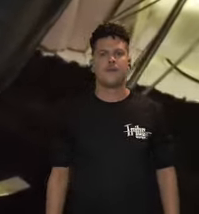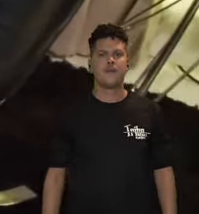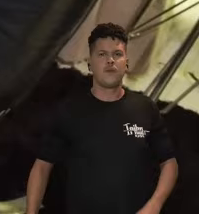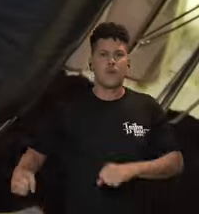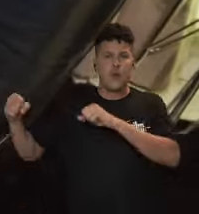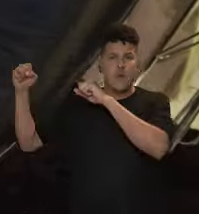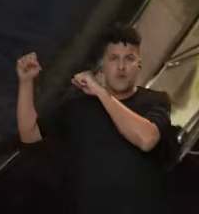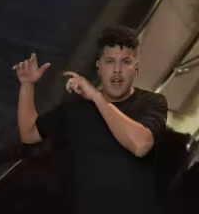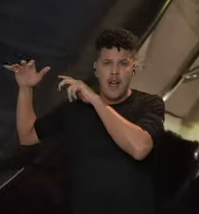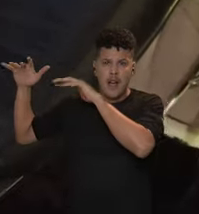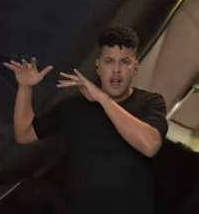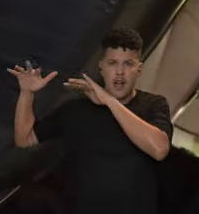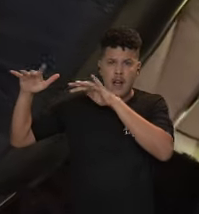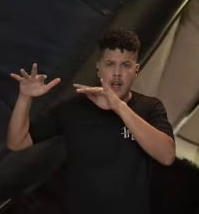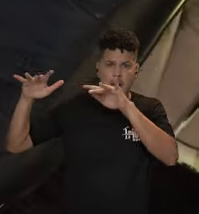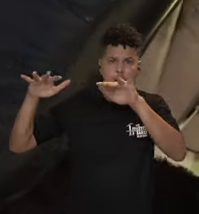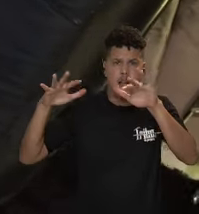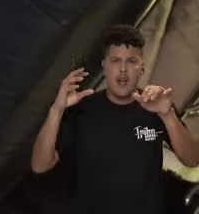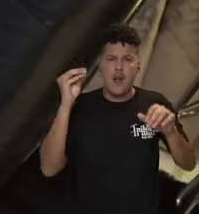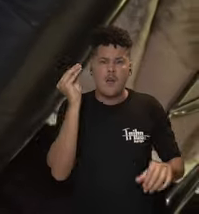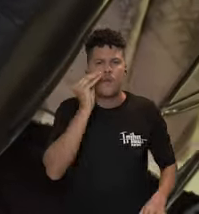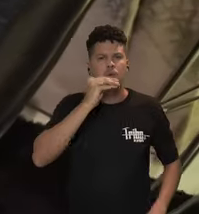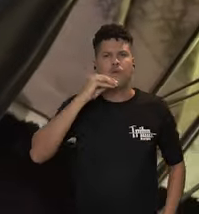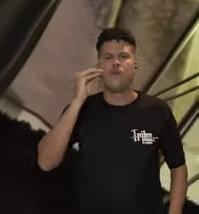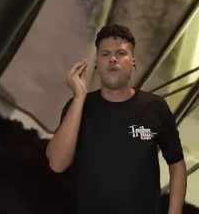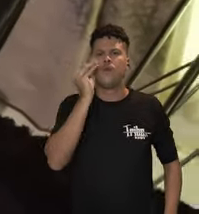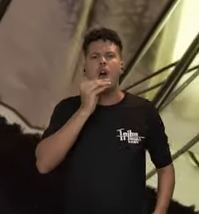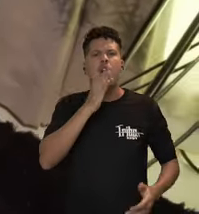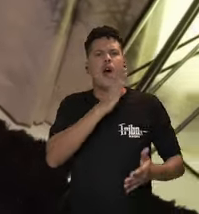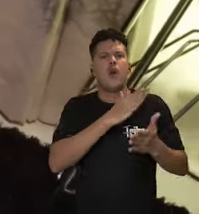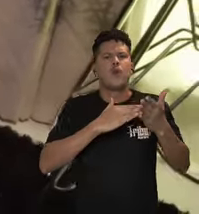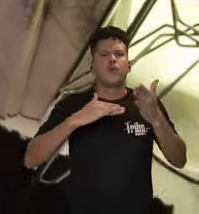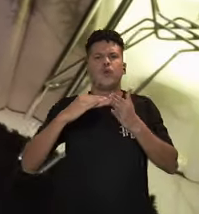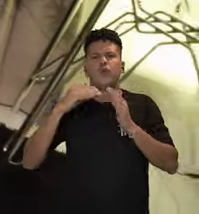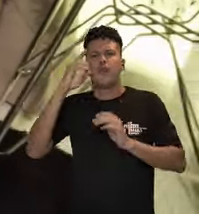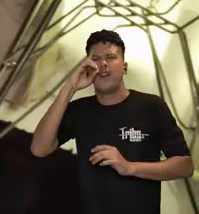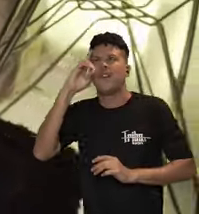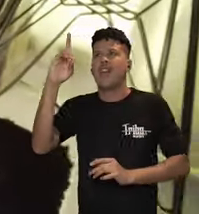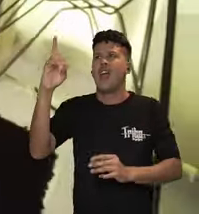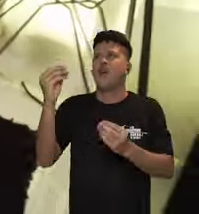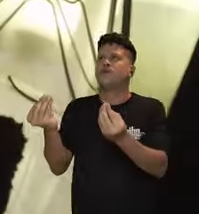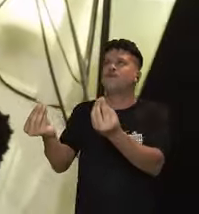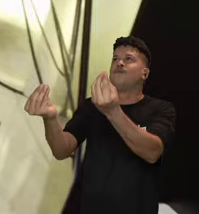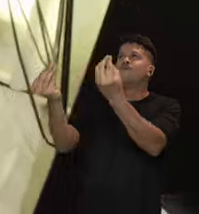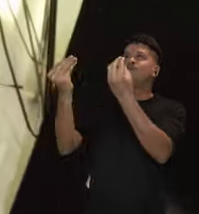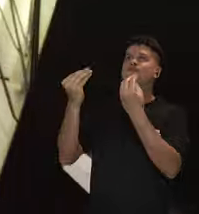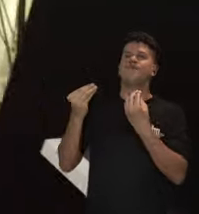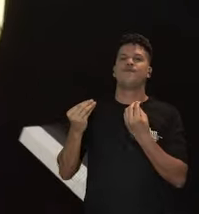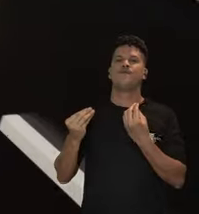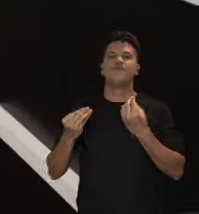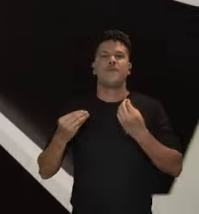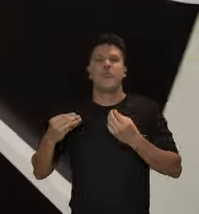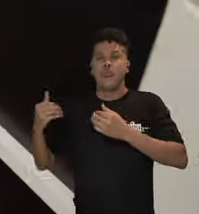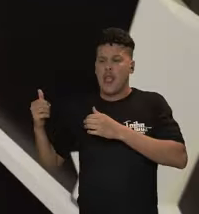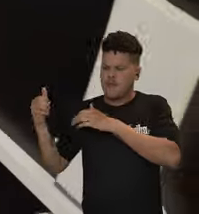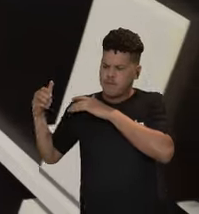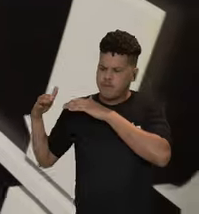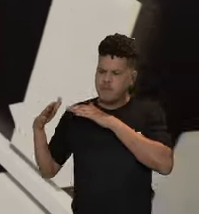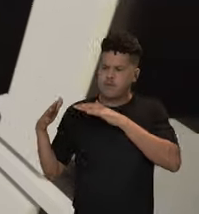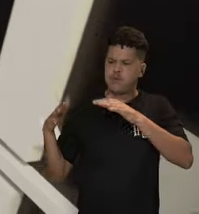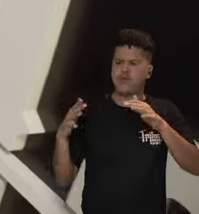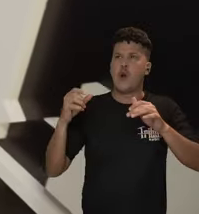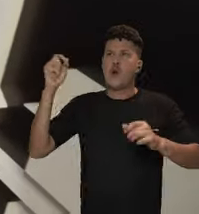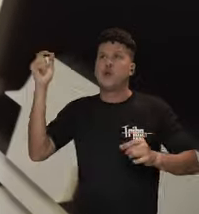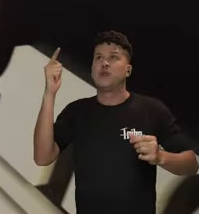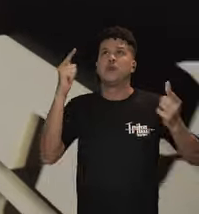Leve chuva passageira. Tudo que Deus não me deu, trago o sol em um